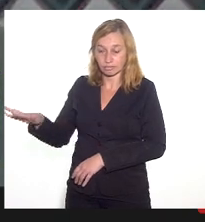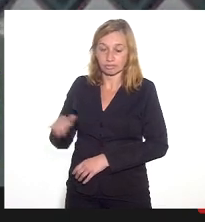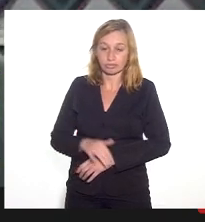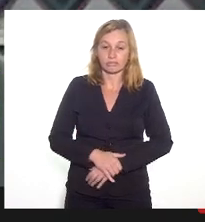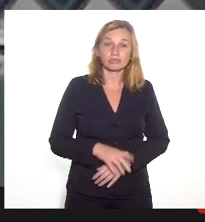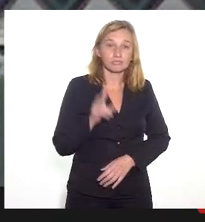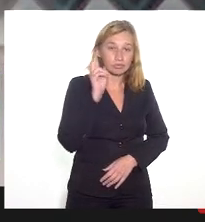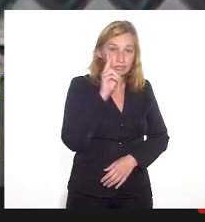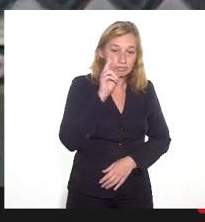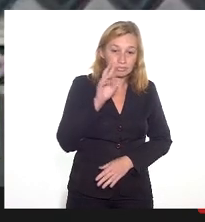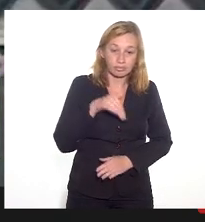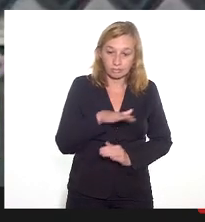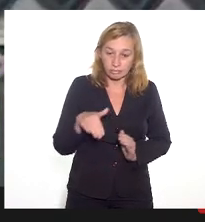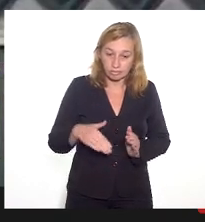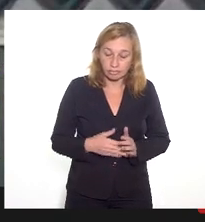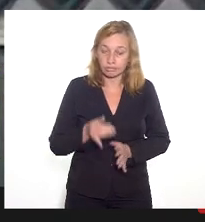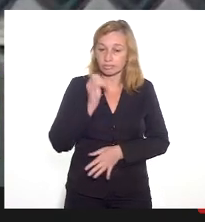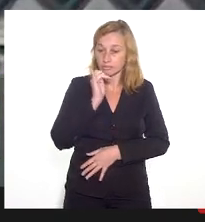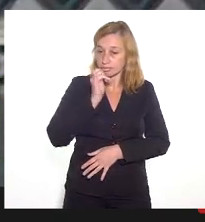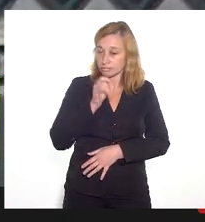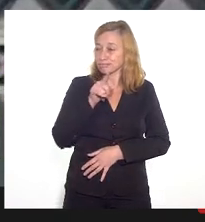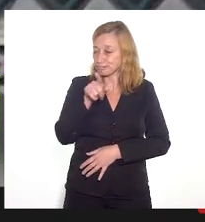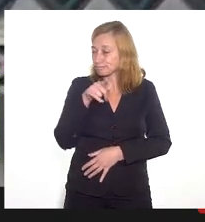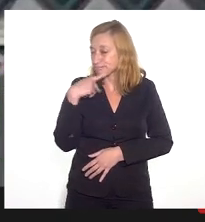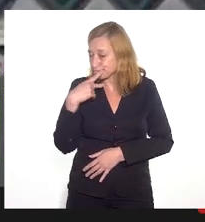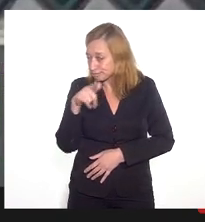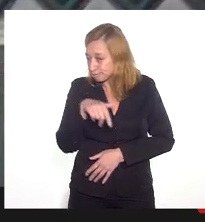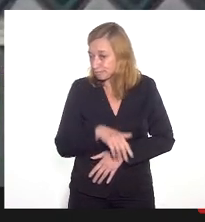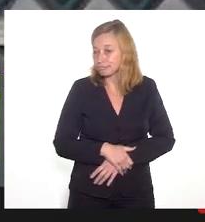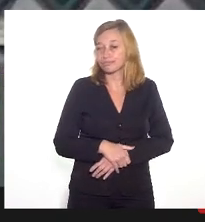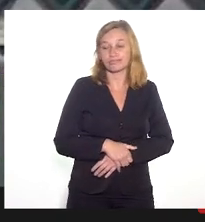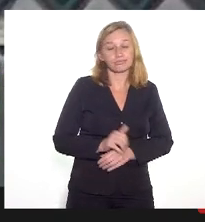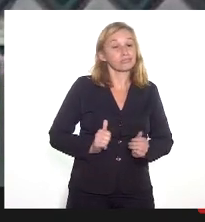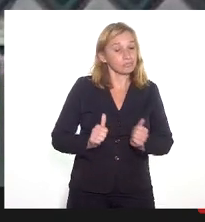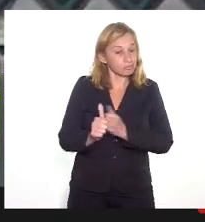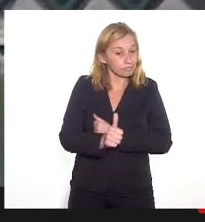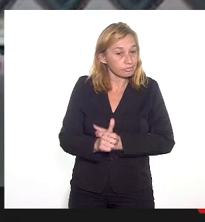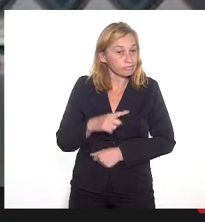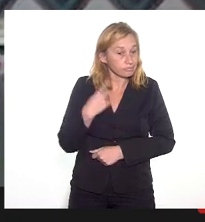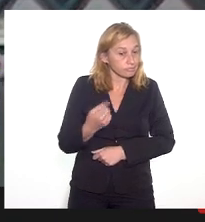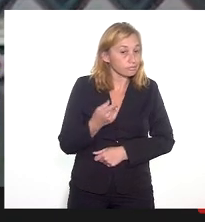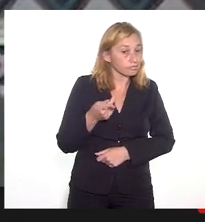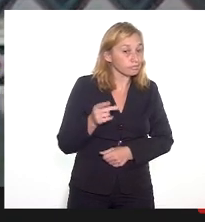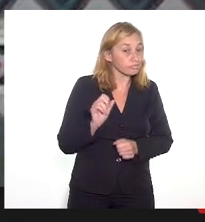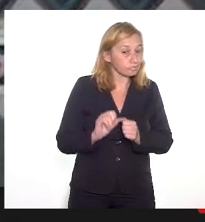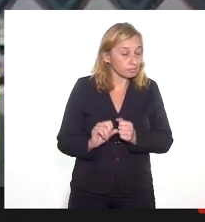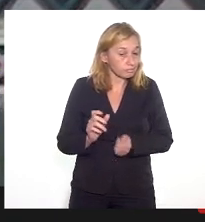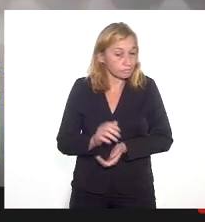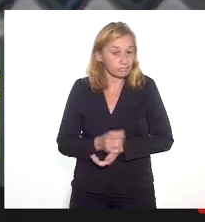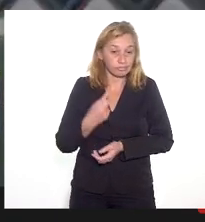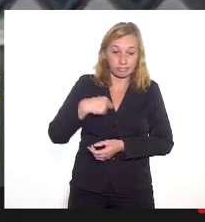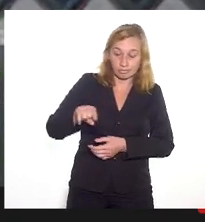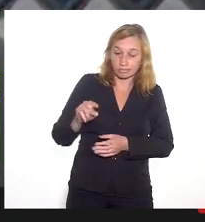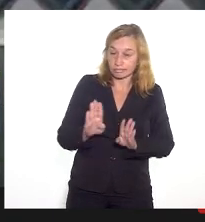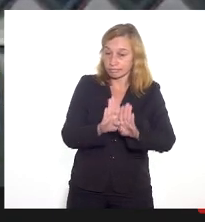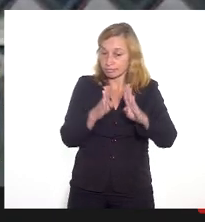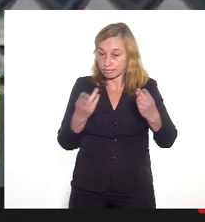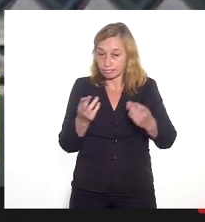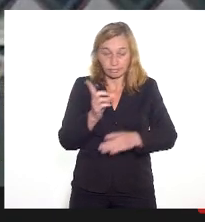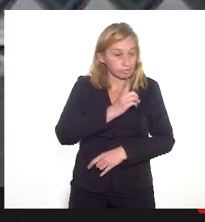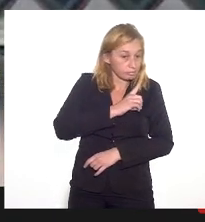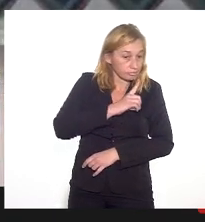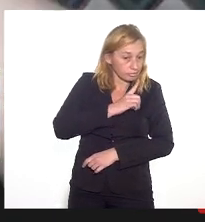de todas essas narrativas que você traz, dos enfrentamentos que a gente fazia, né, de ir para a porta de